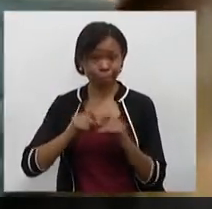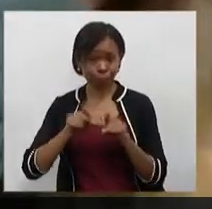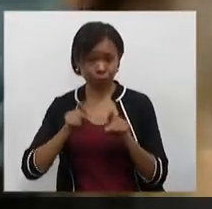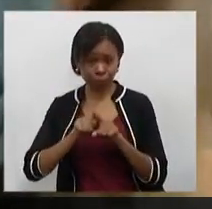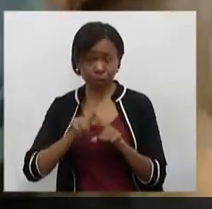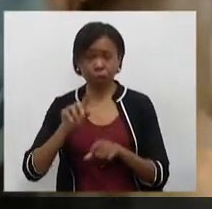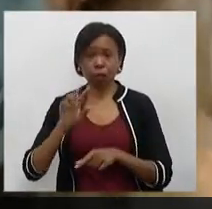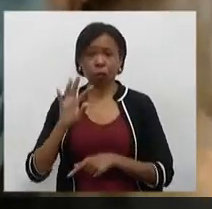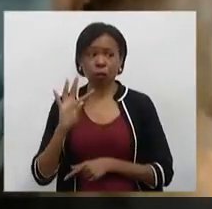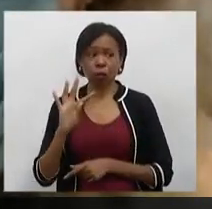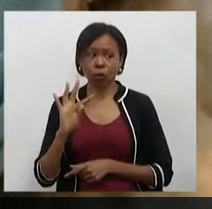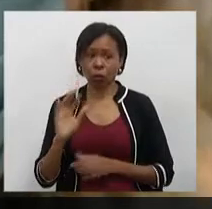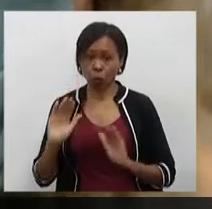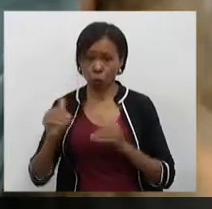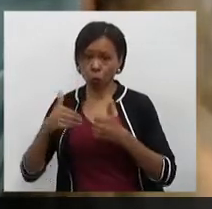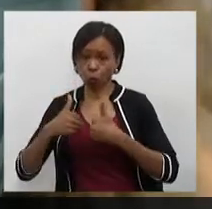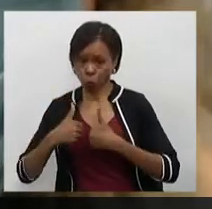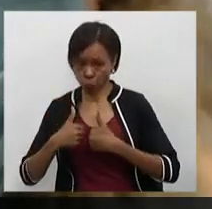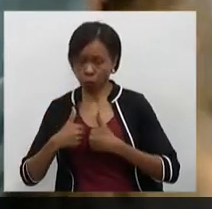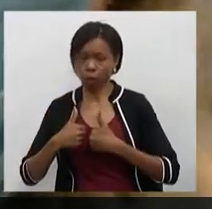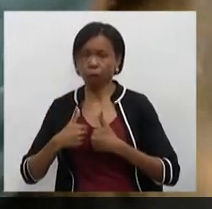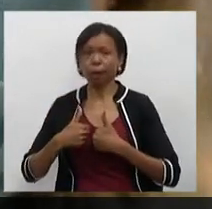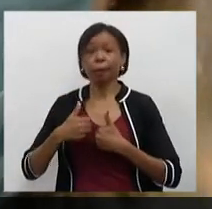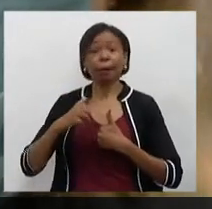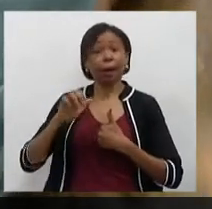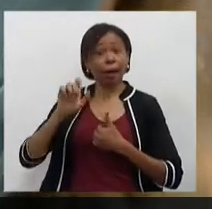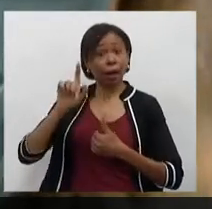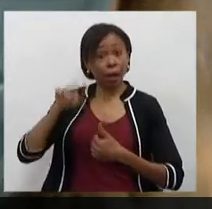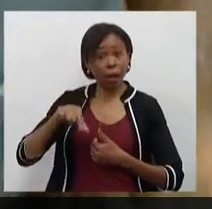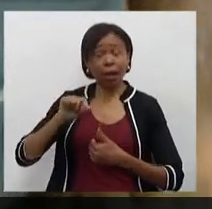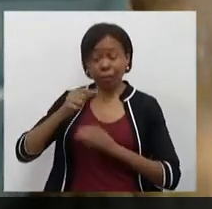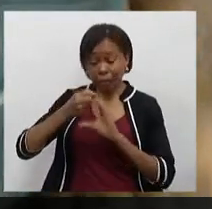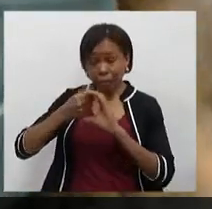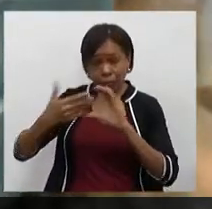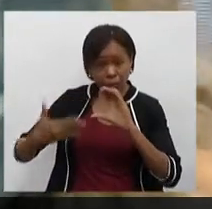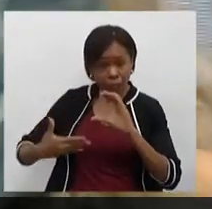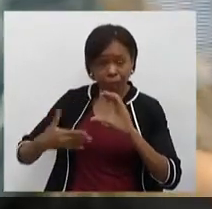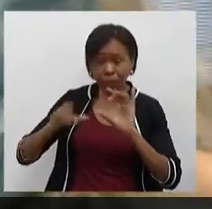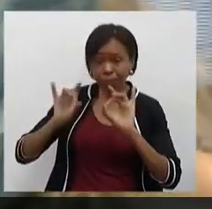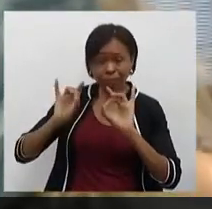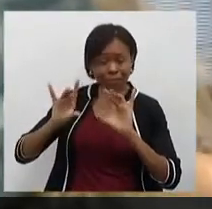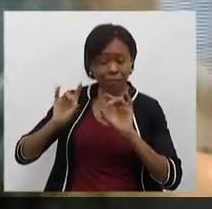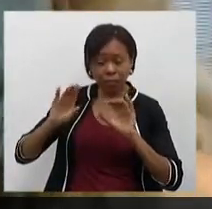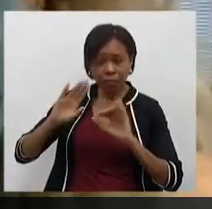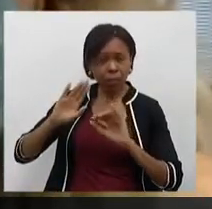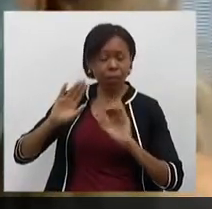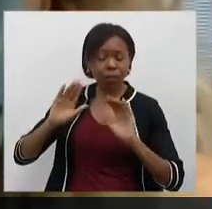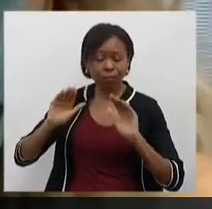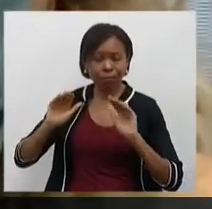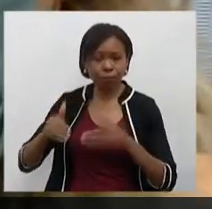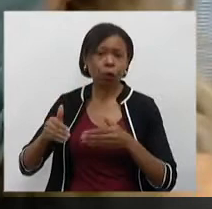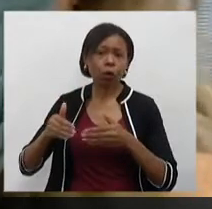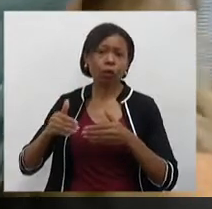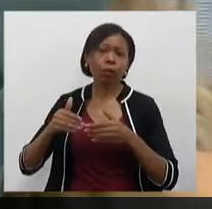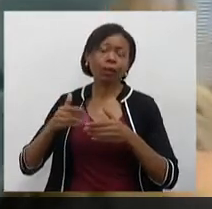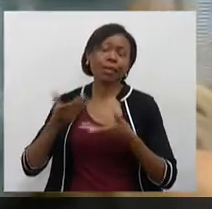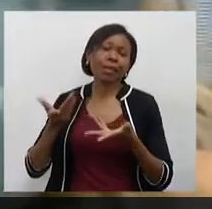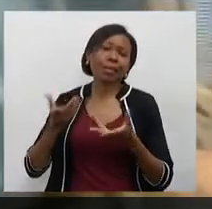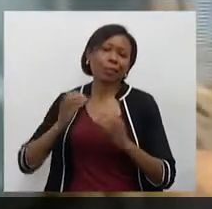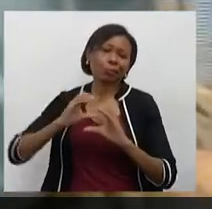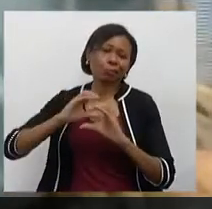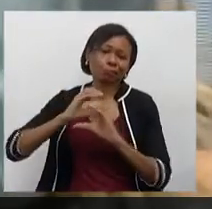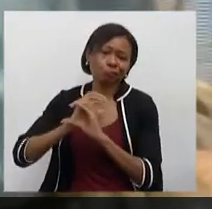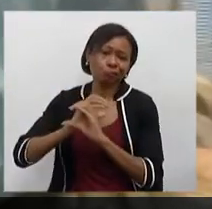autista, ele é uma característica essenciais do transtorno, são os prejuízos persistentes aí na comunicação social, e